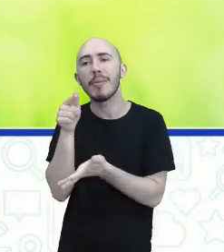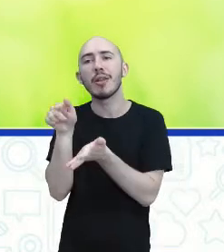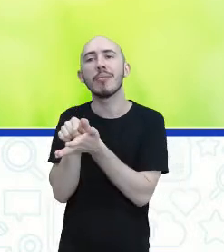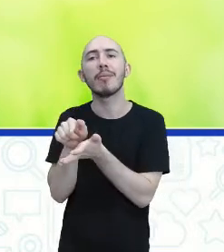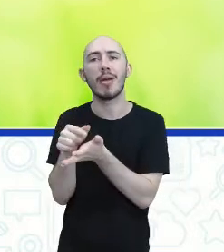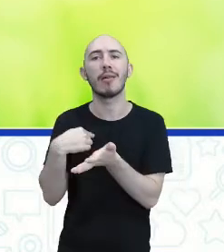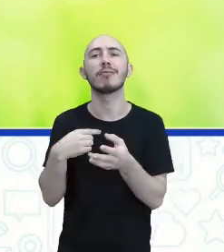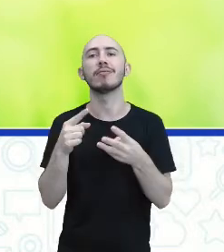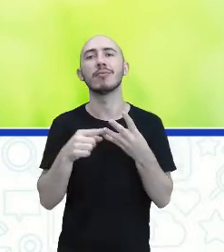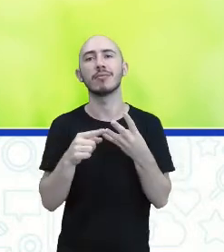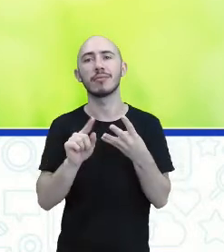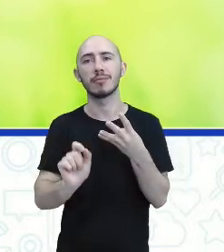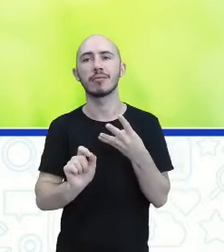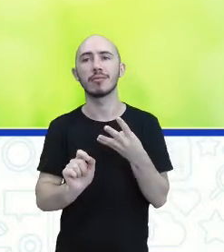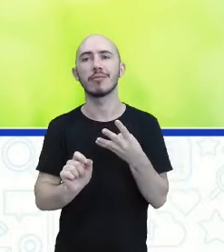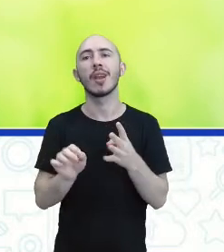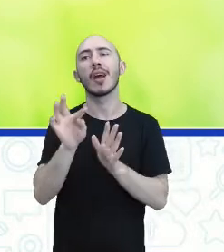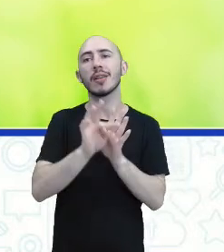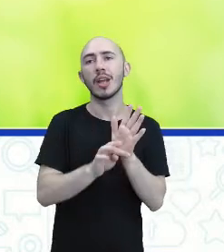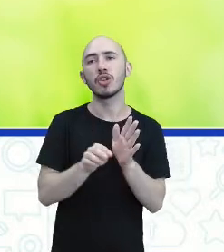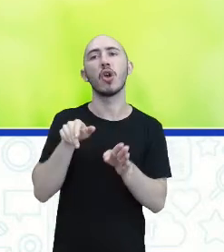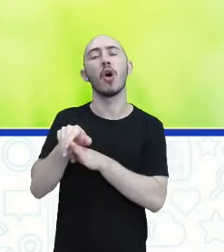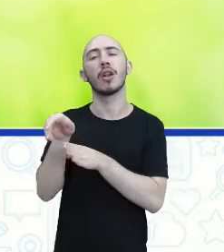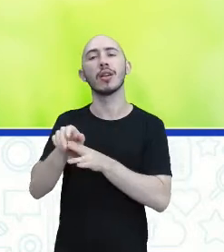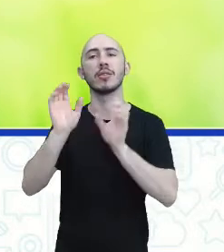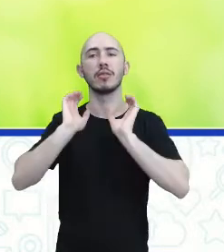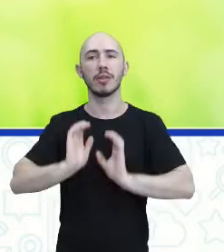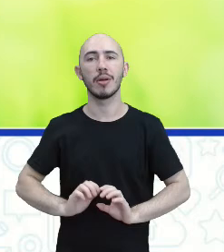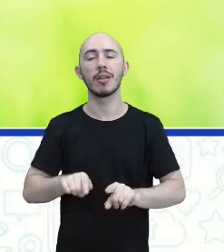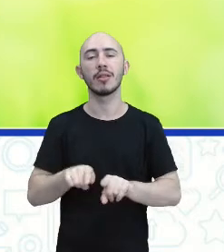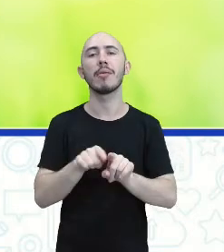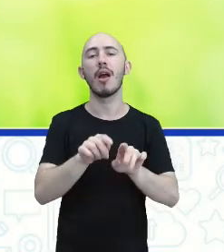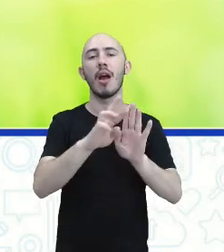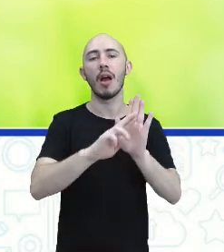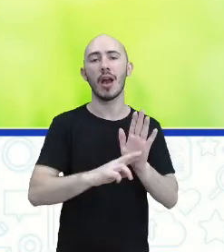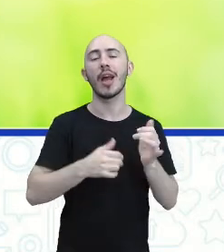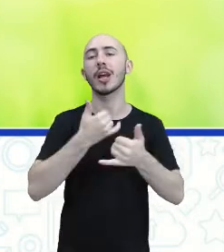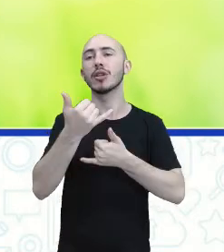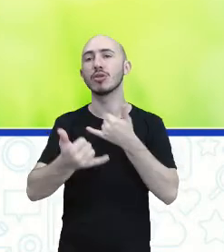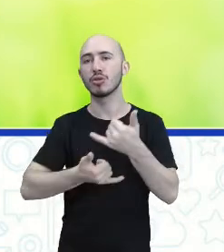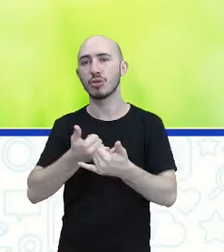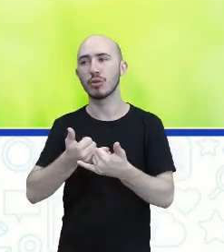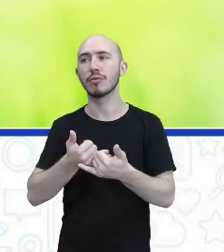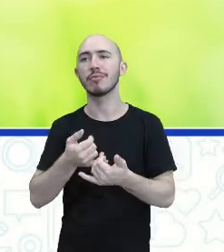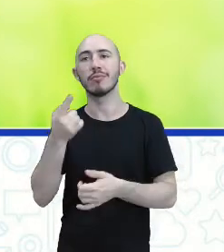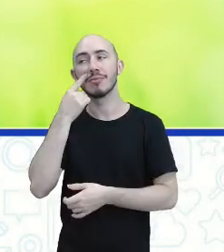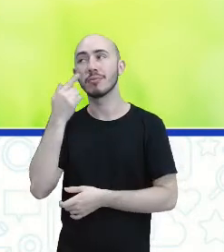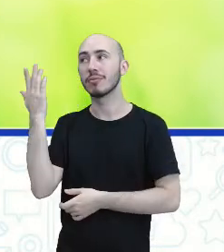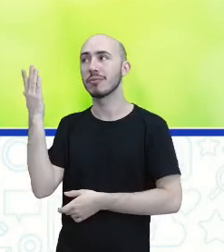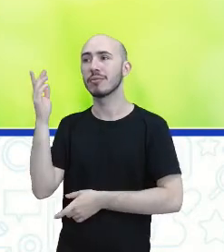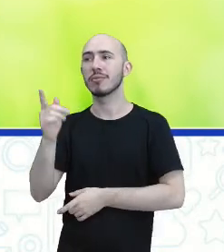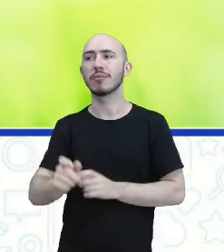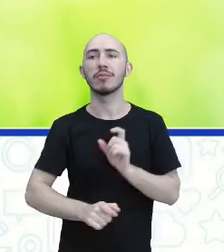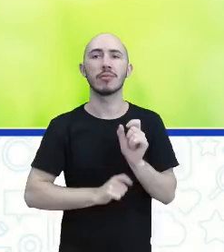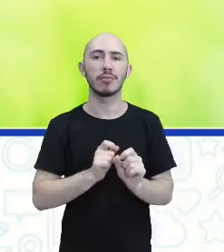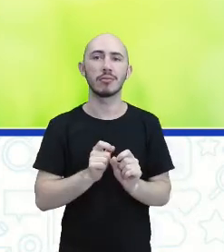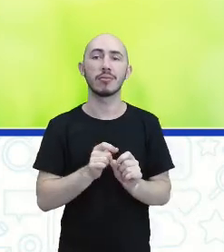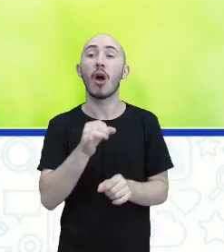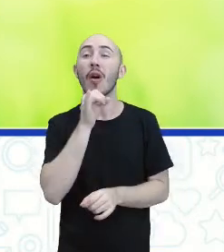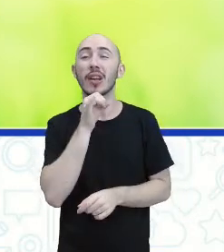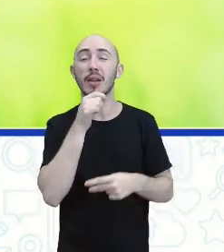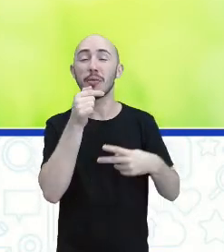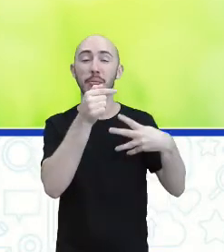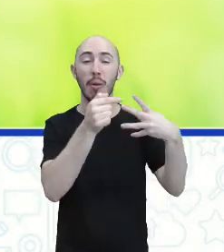textos de orientação comportamental, regras de jogos. E aí, lembrando que esse rol, esses exemplos,